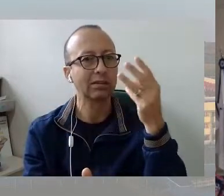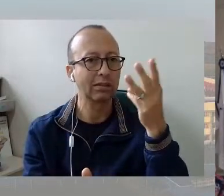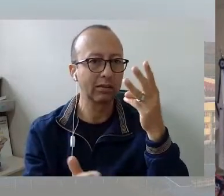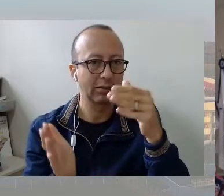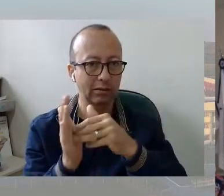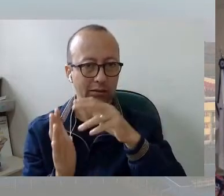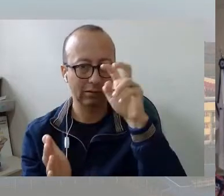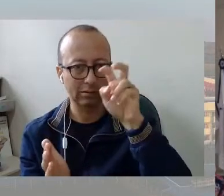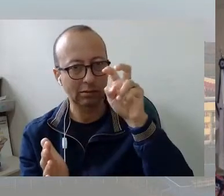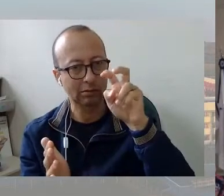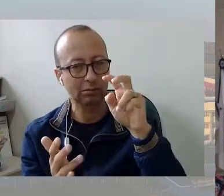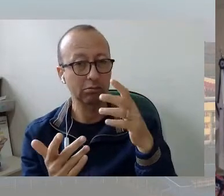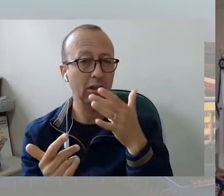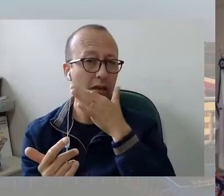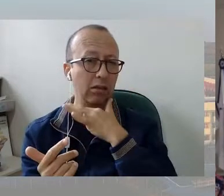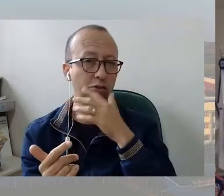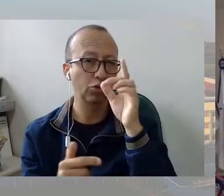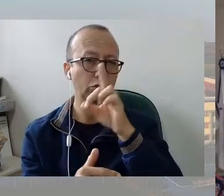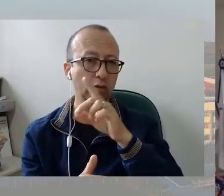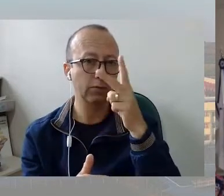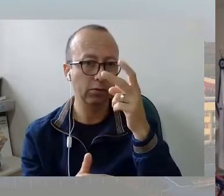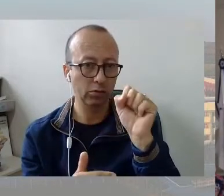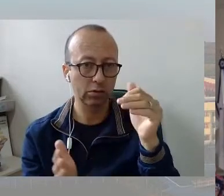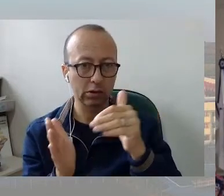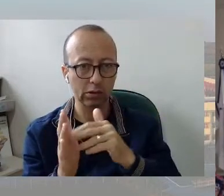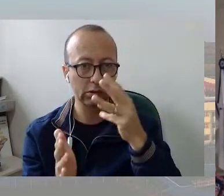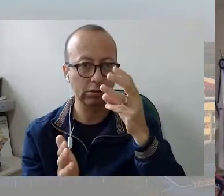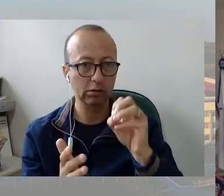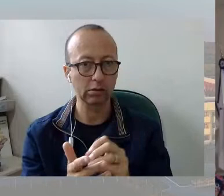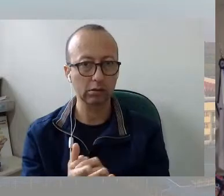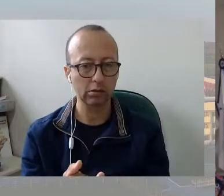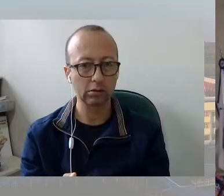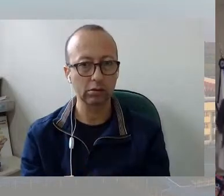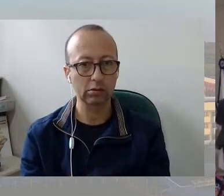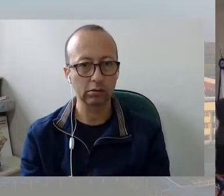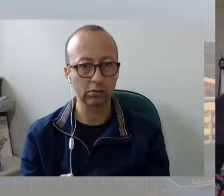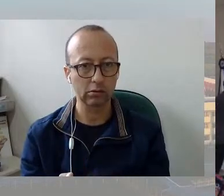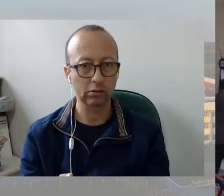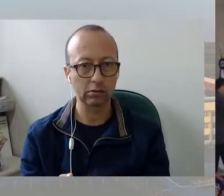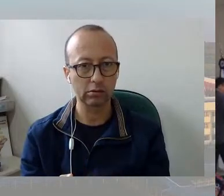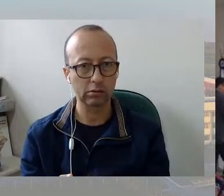sugestão seria 28 a 30, né? Claro.